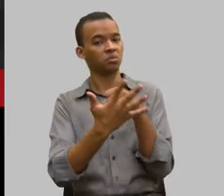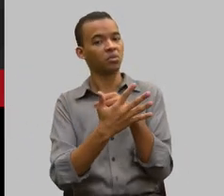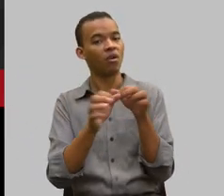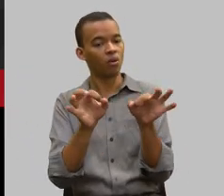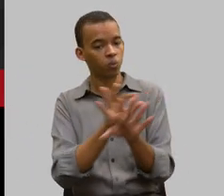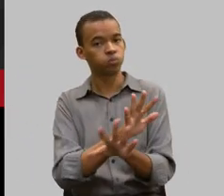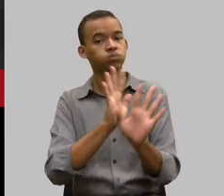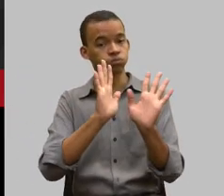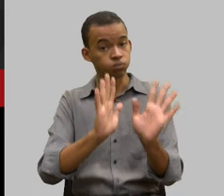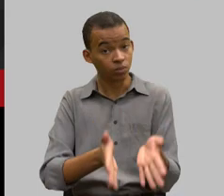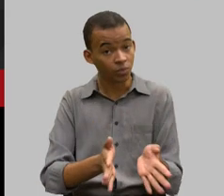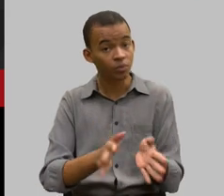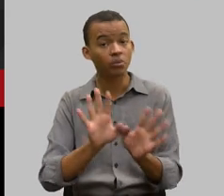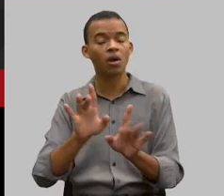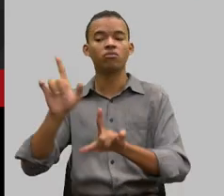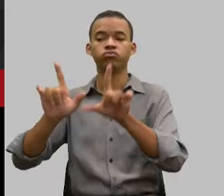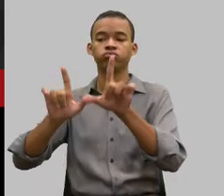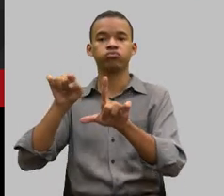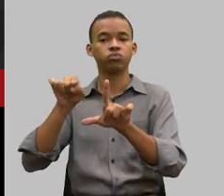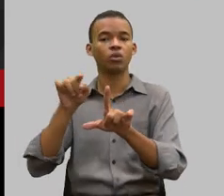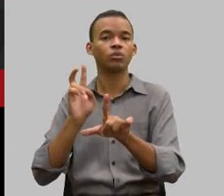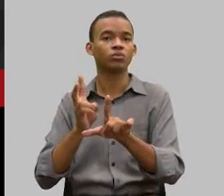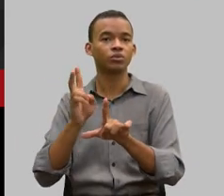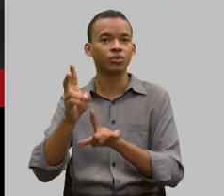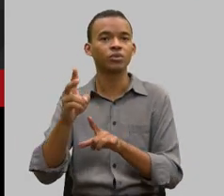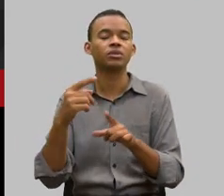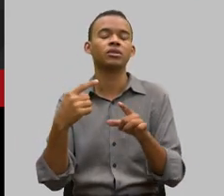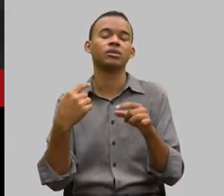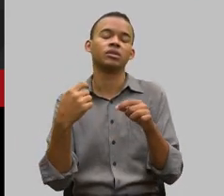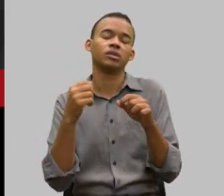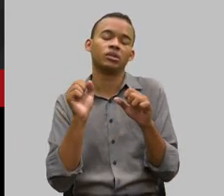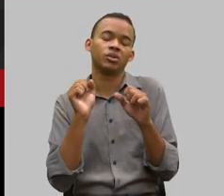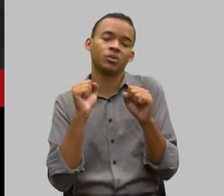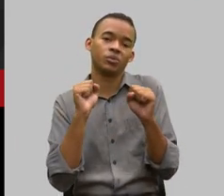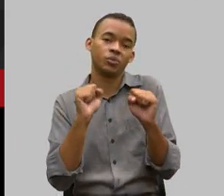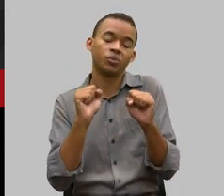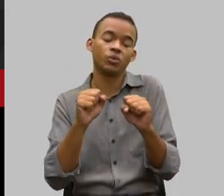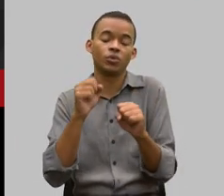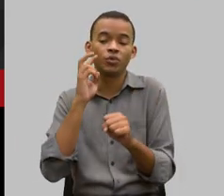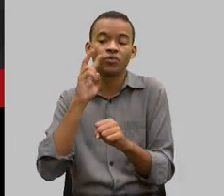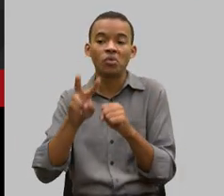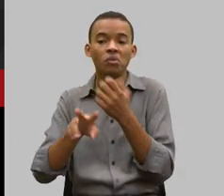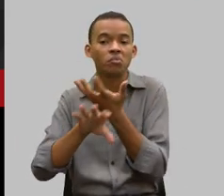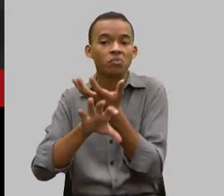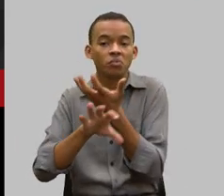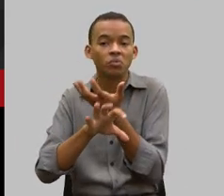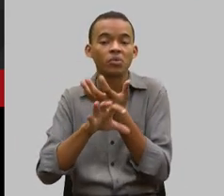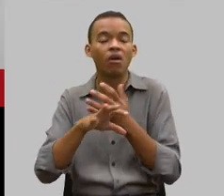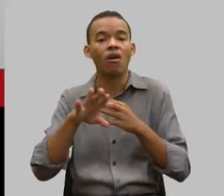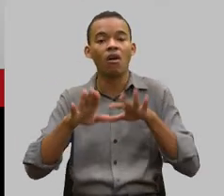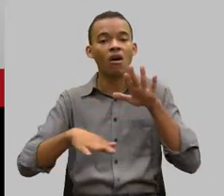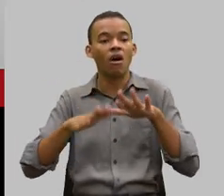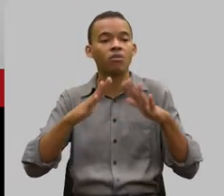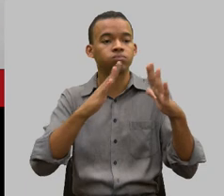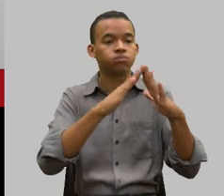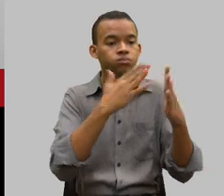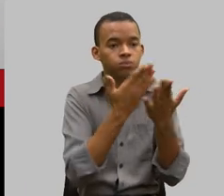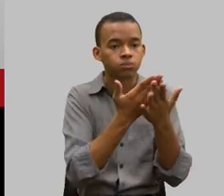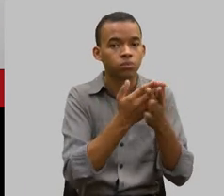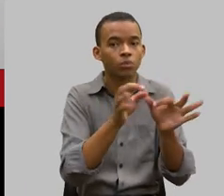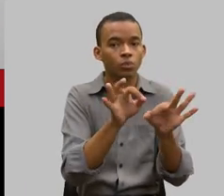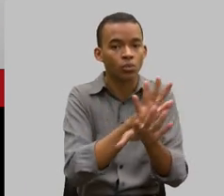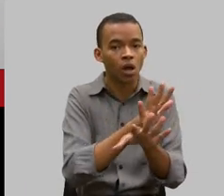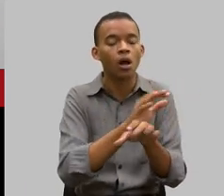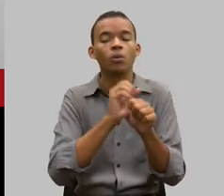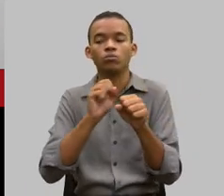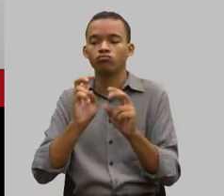as matérias longe de casa longe da escola ó longe da escola né Eh quando o professor não tá ali presente na sala de aula o